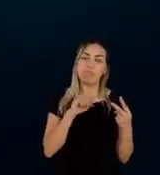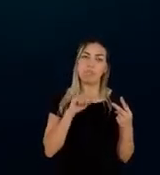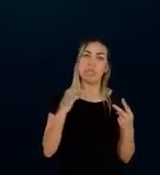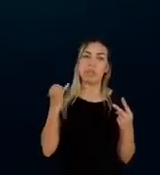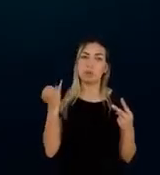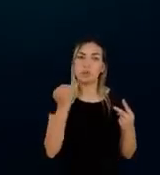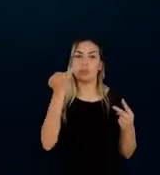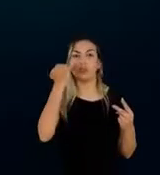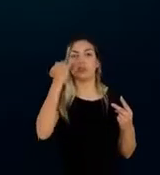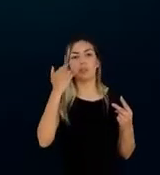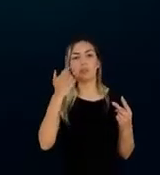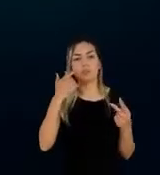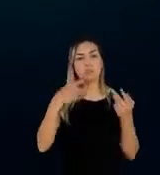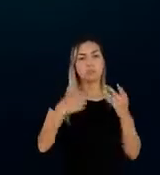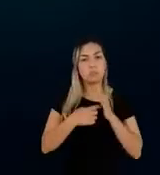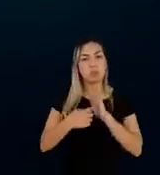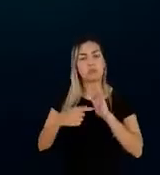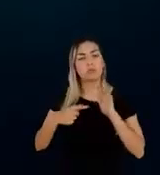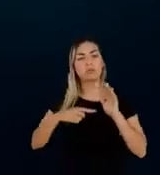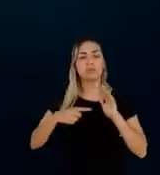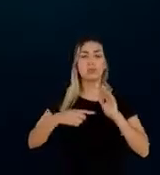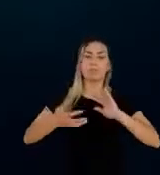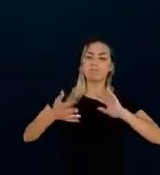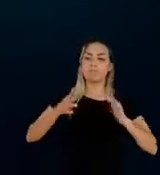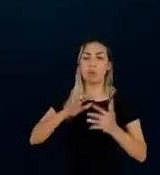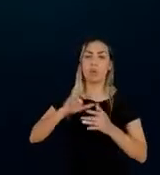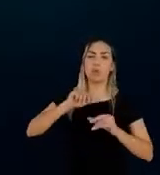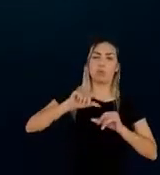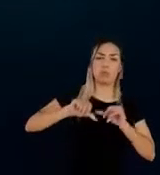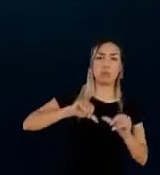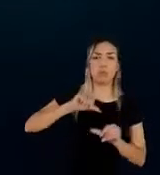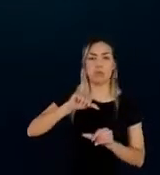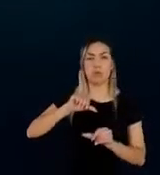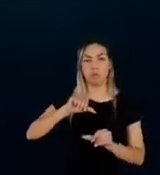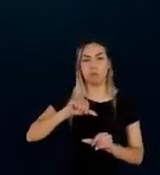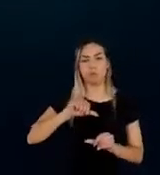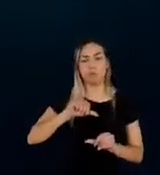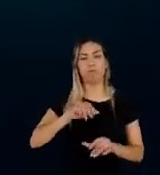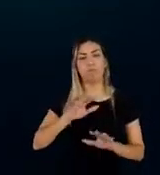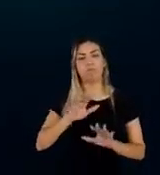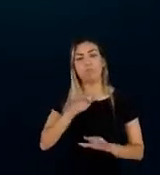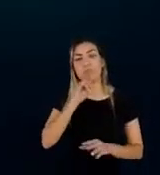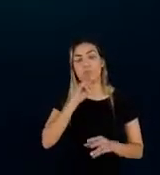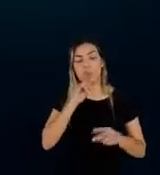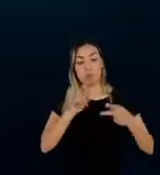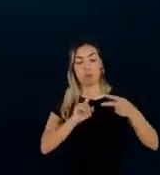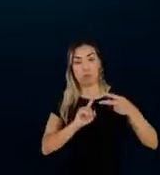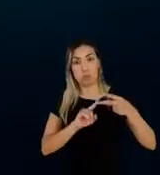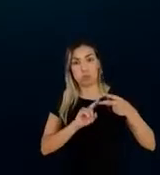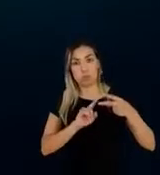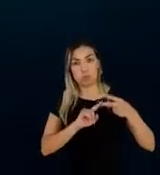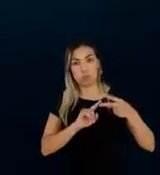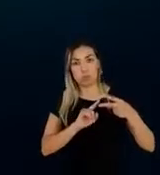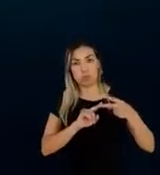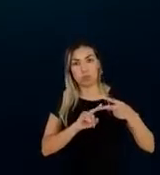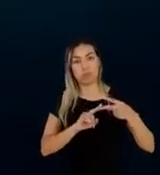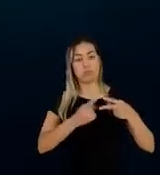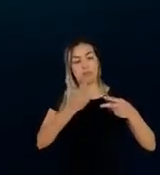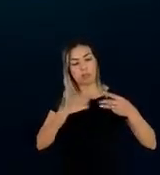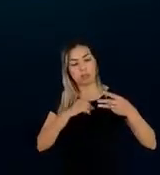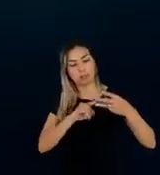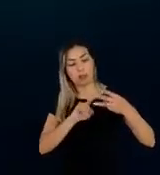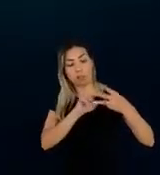as grandes modificações estruturais, né? Que são o módulo 2 das diretrizes e o módulo 3